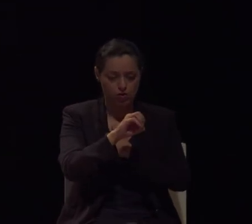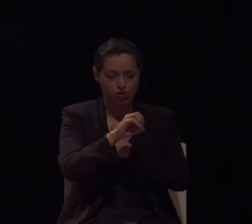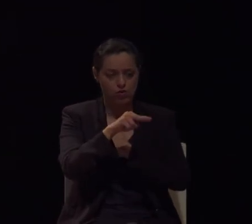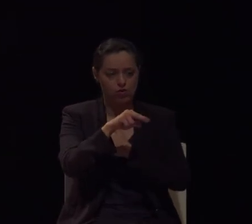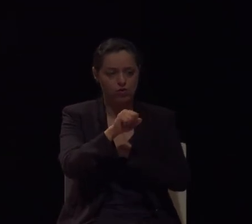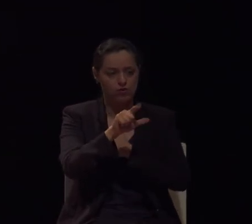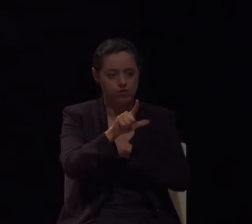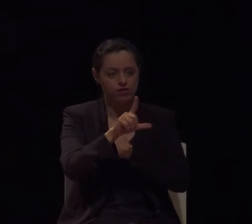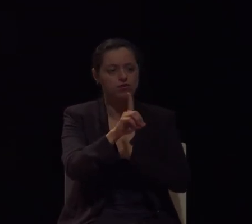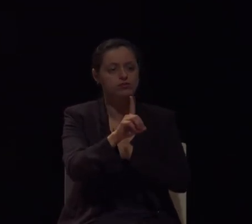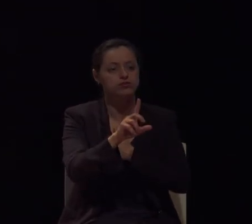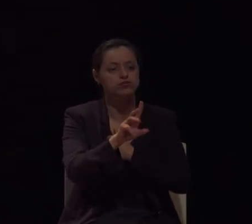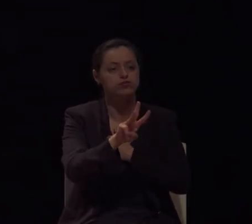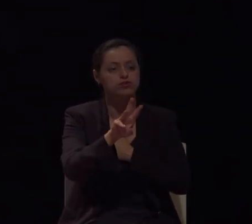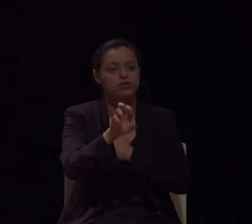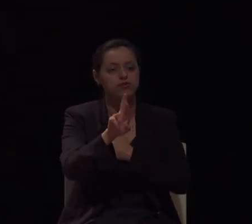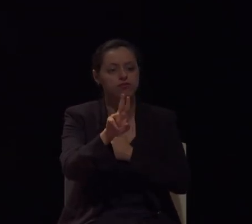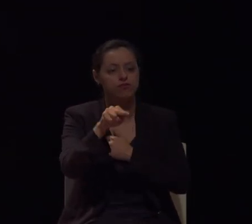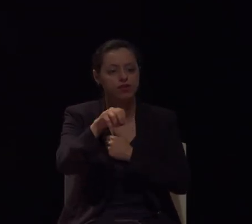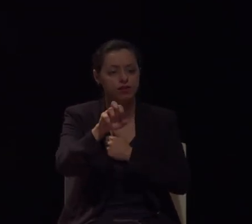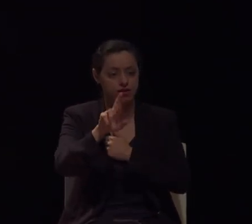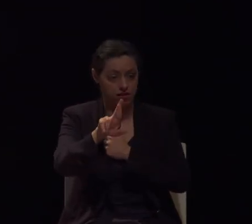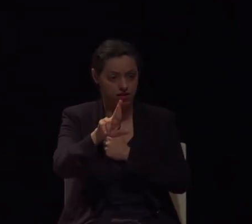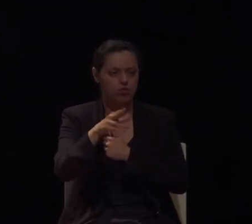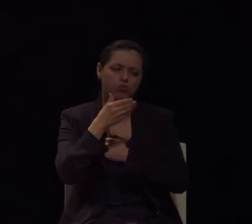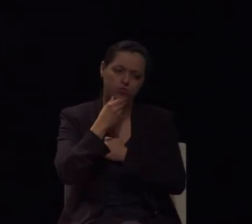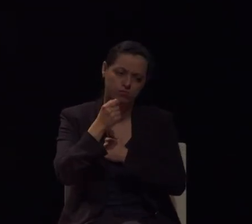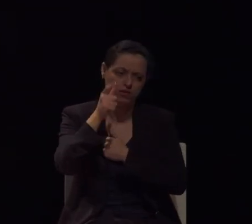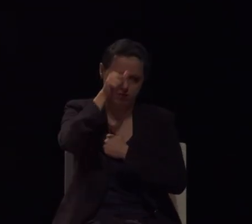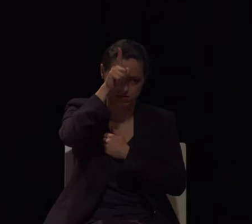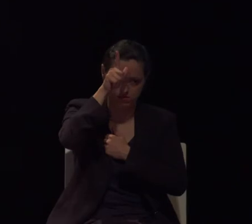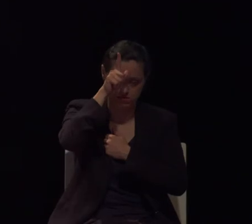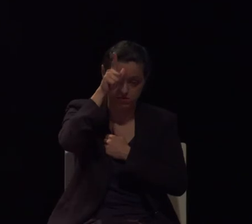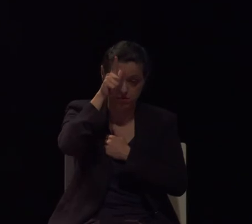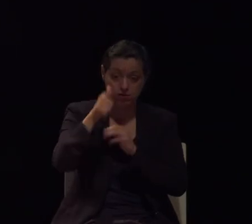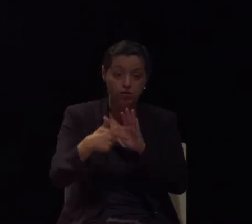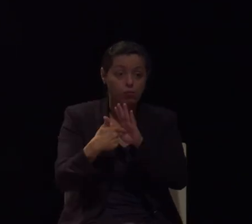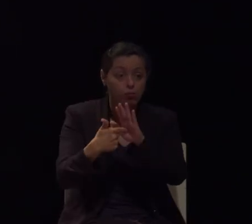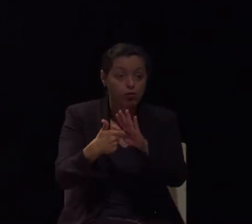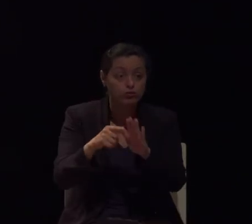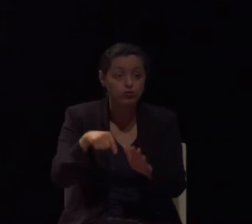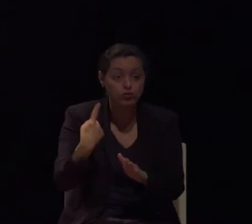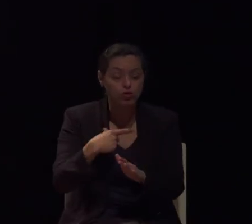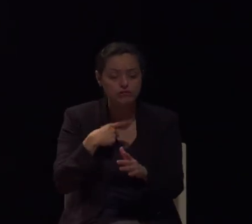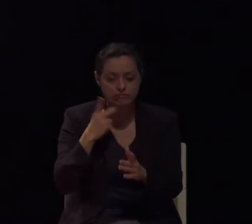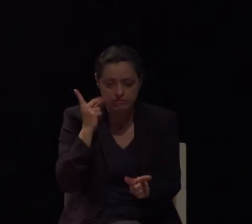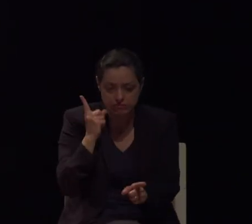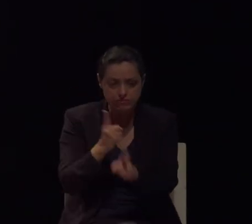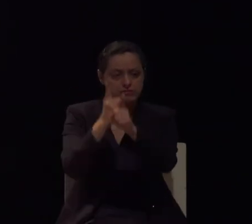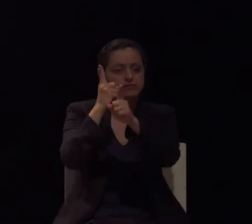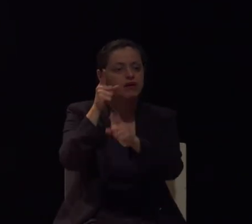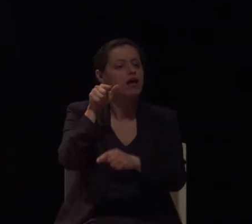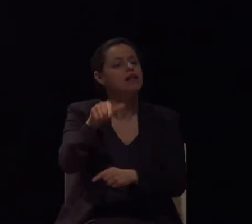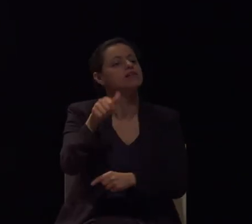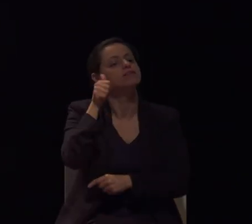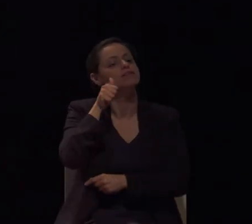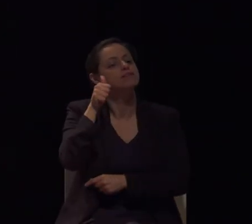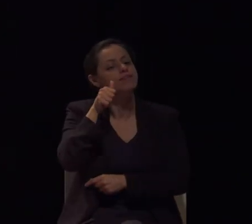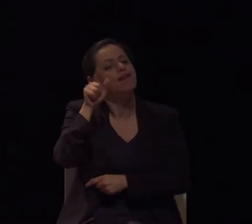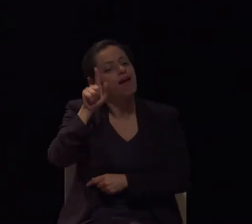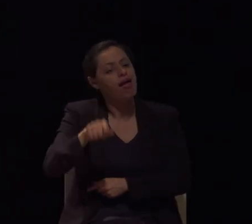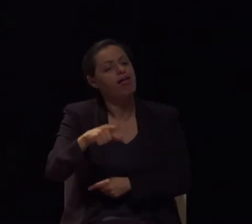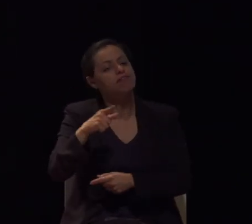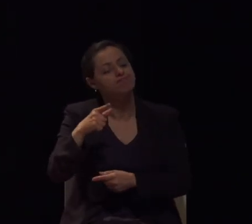da alemanha e que deixou o mostrou para o nosso público que era uma artista de valor que dizer às pessoas não tinham visto ainda